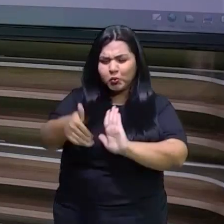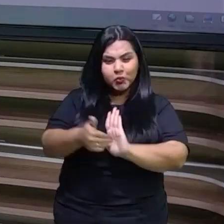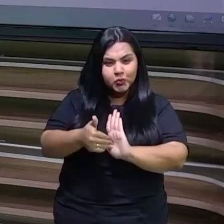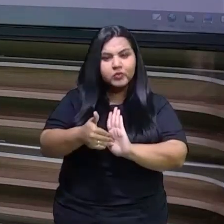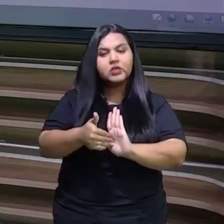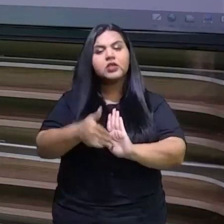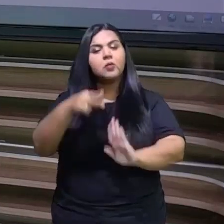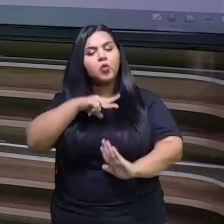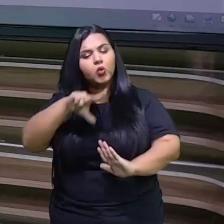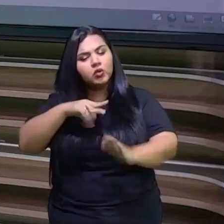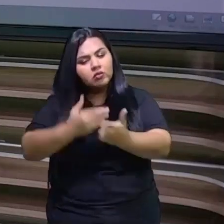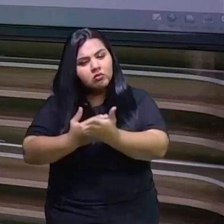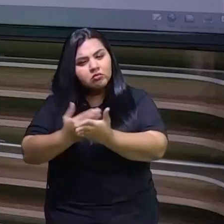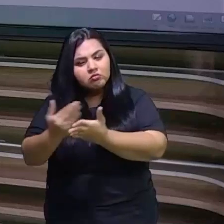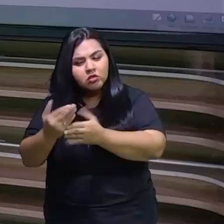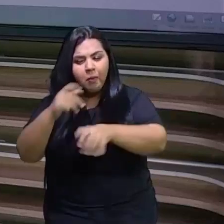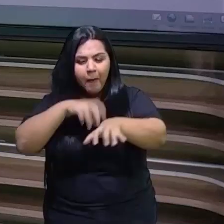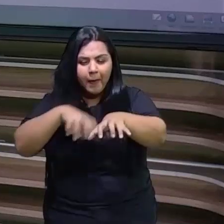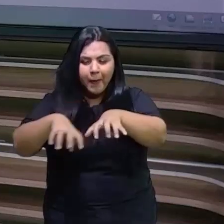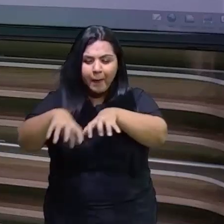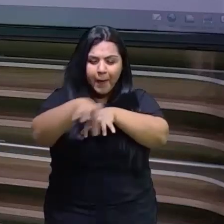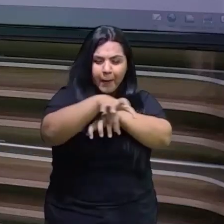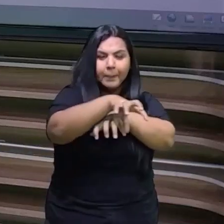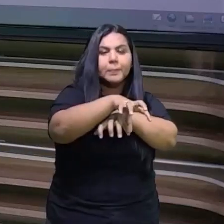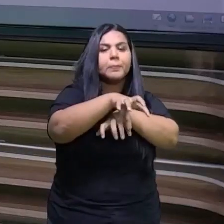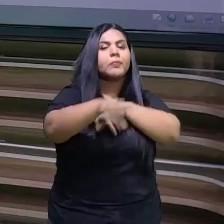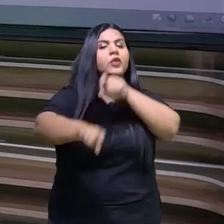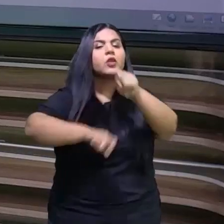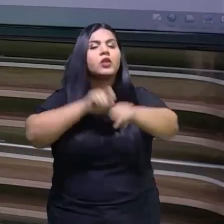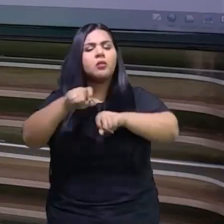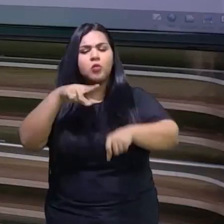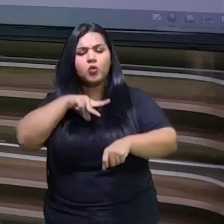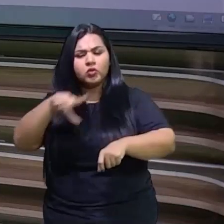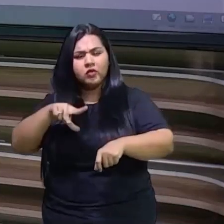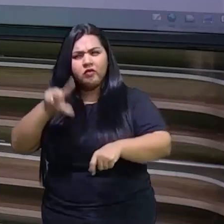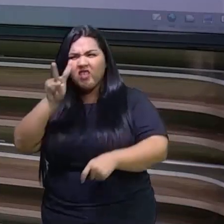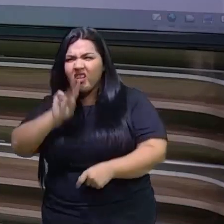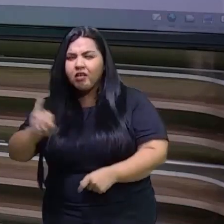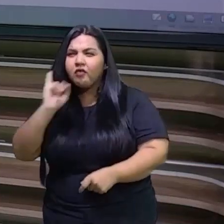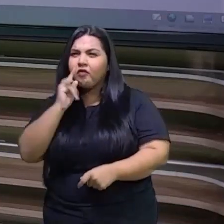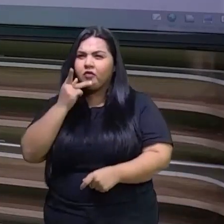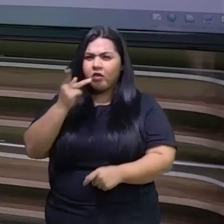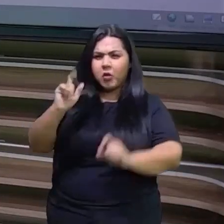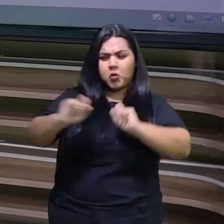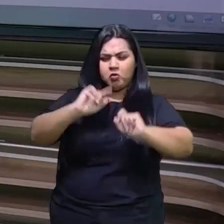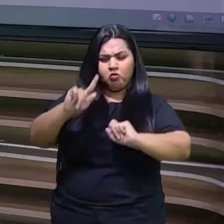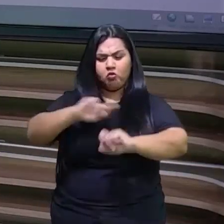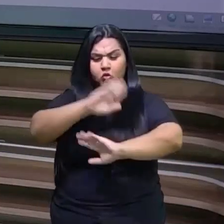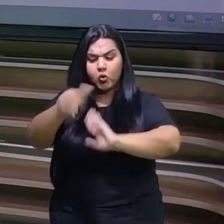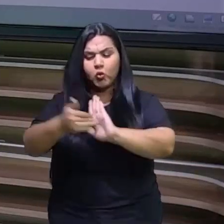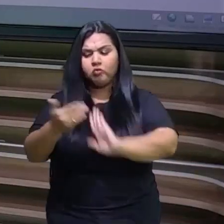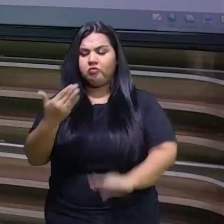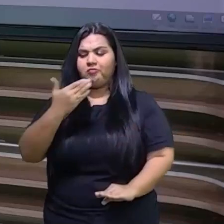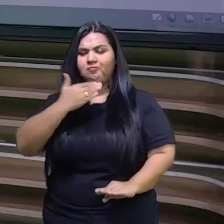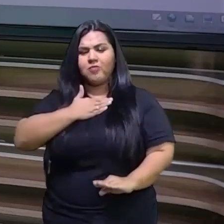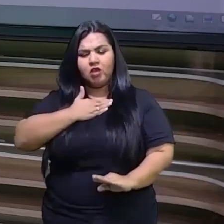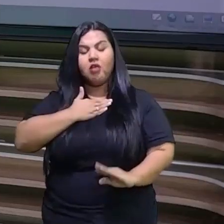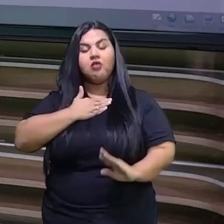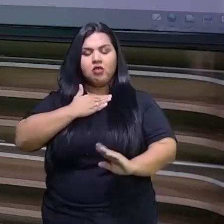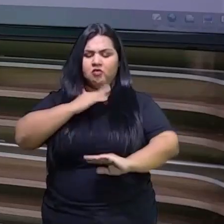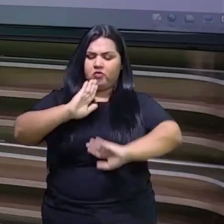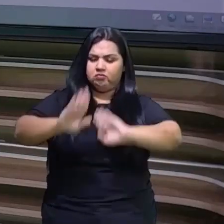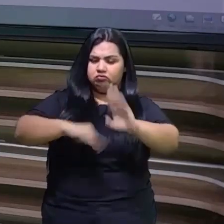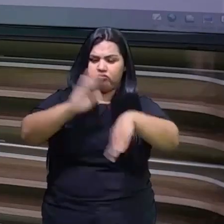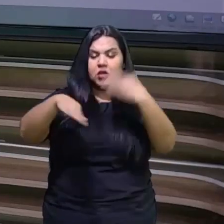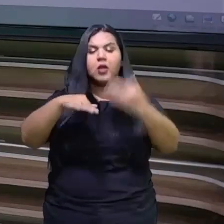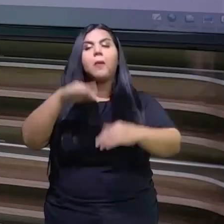Portugal vai iniciar um processo de colonização. Ou seja, Portugal vai dizer que agora tudo é dele e ele vai ter que desenvolver dali para frente. O